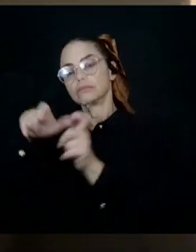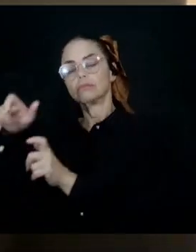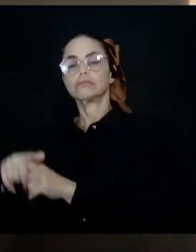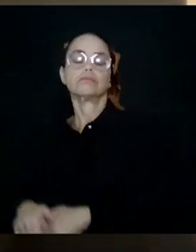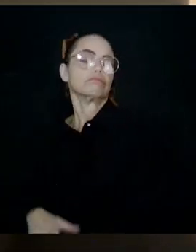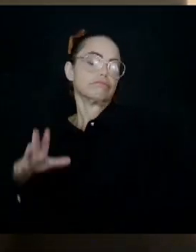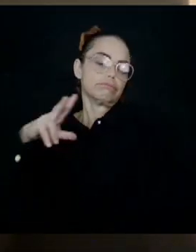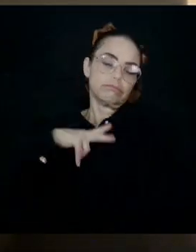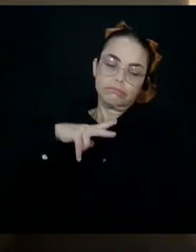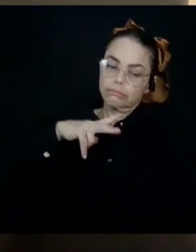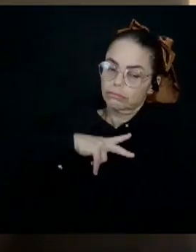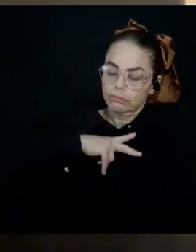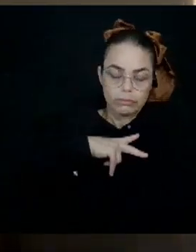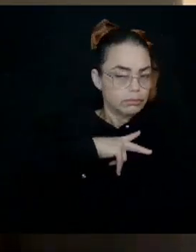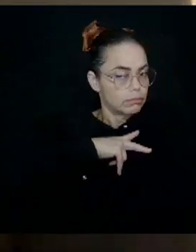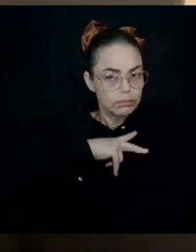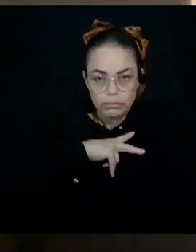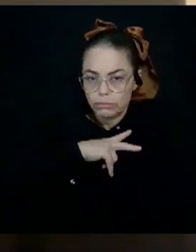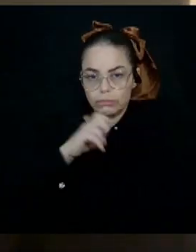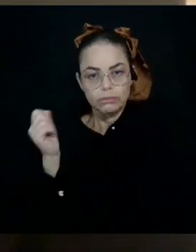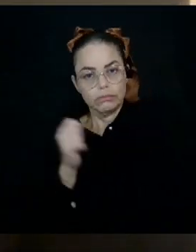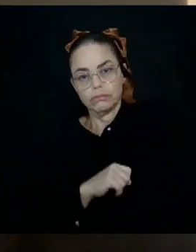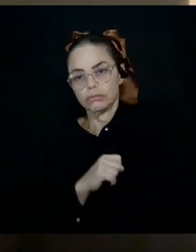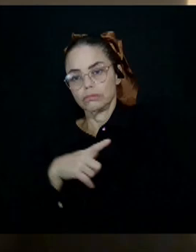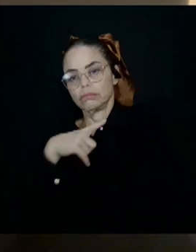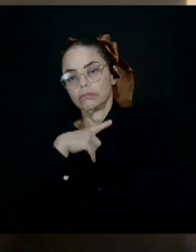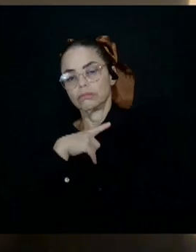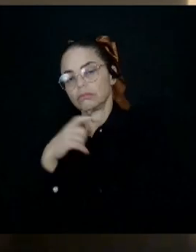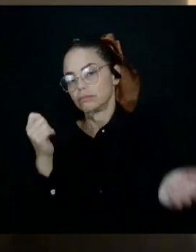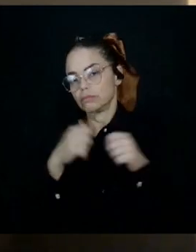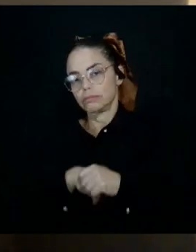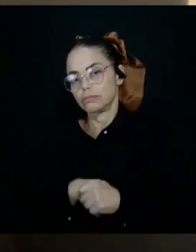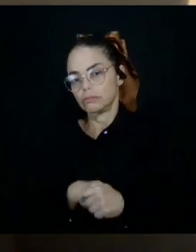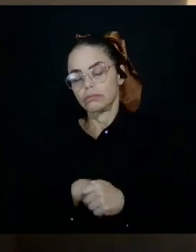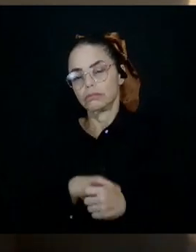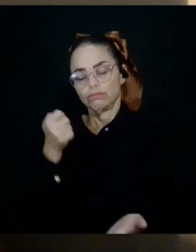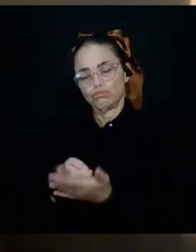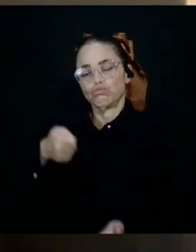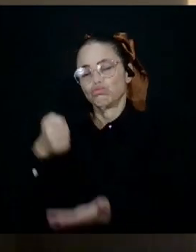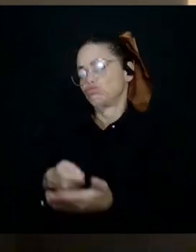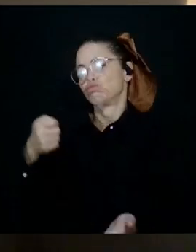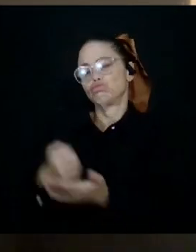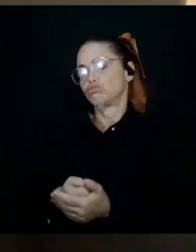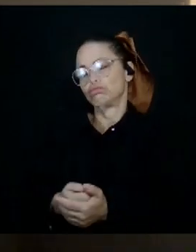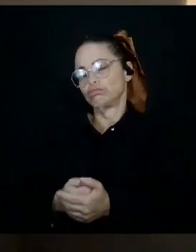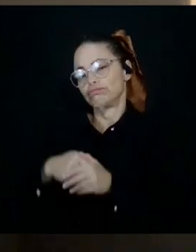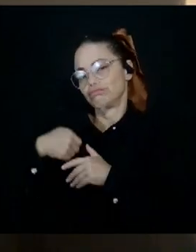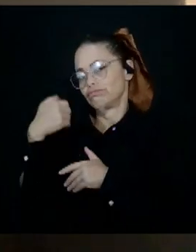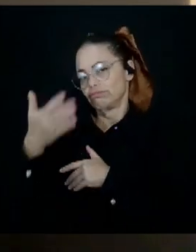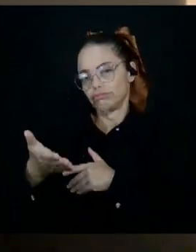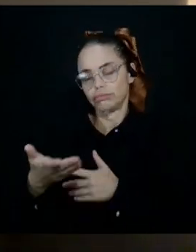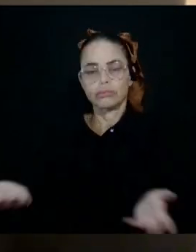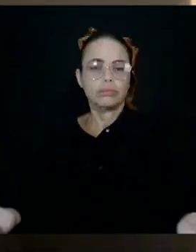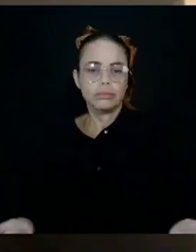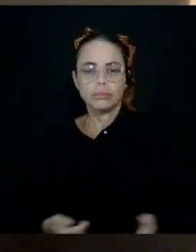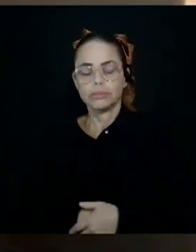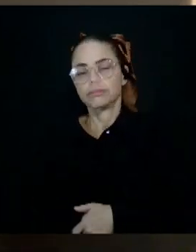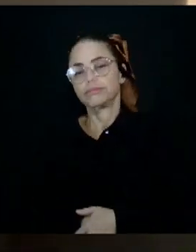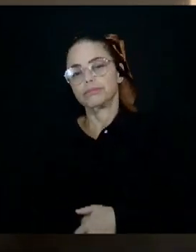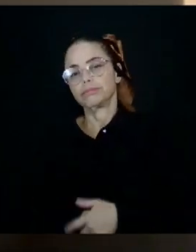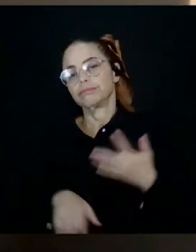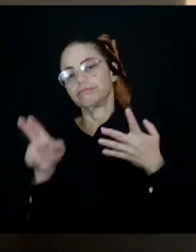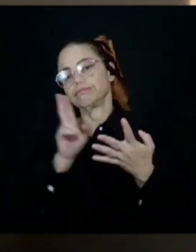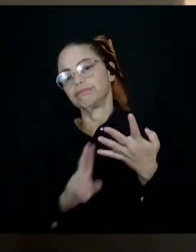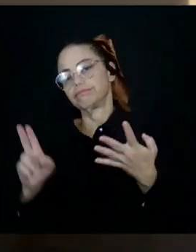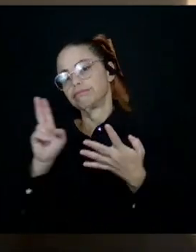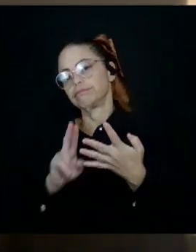algo que deve ser ou que possa ser imposto de uma forma externa. E daí viram rótulos. E que a pessoa geralmente não é